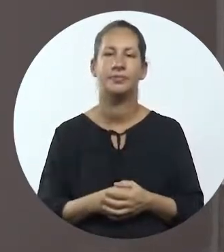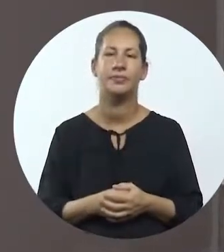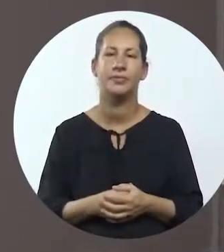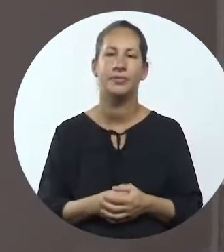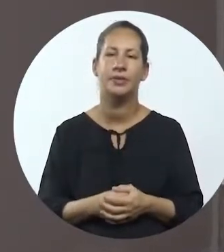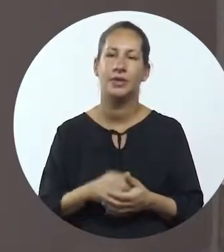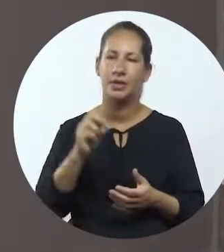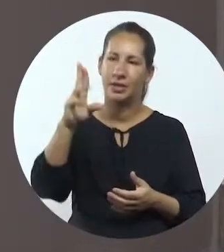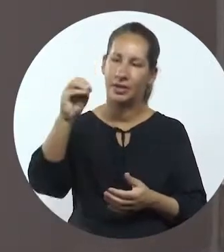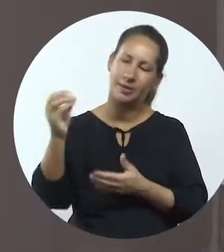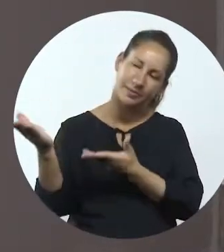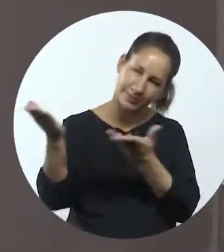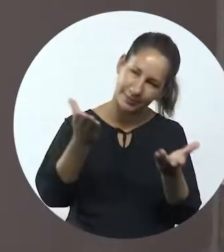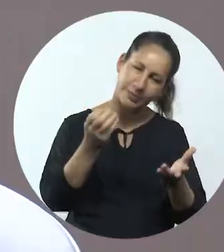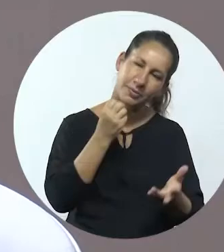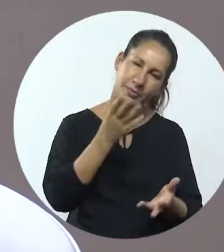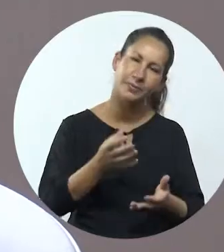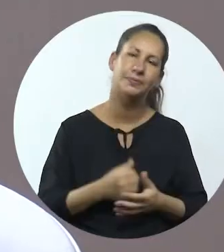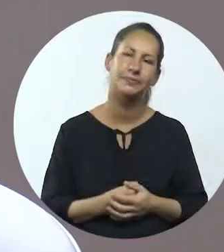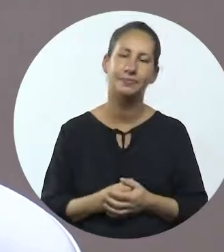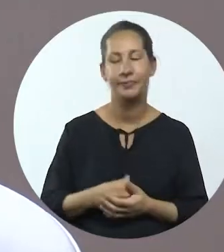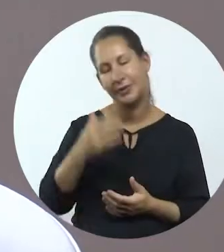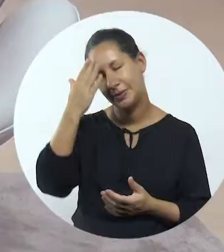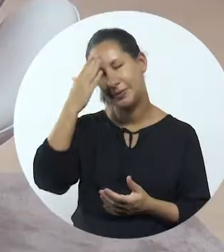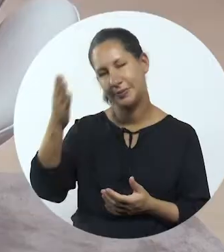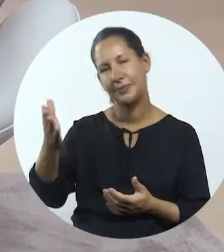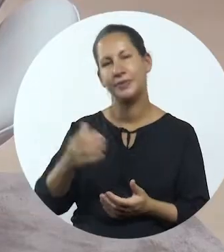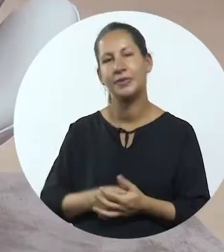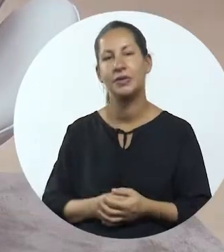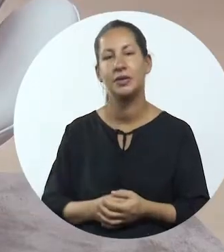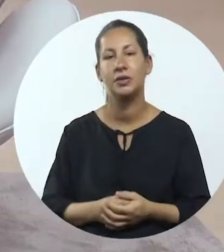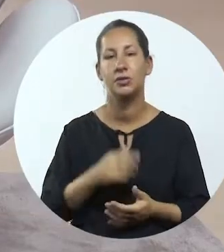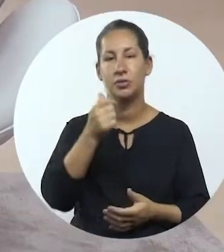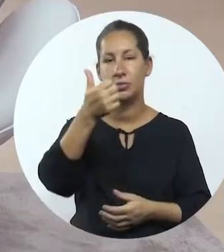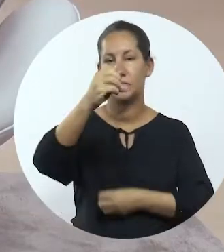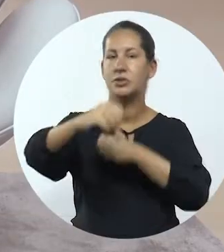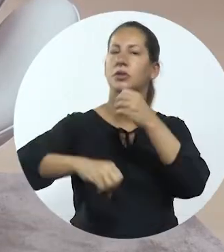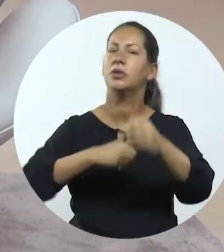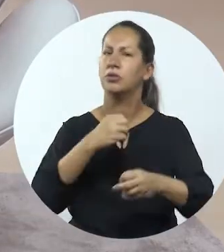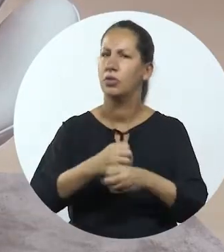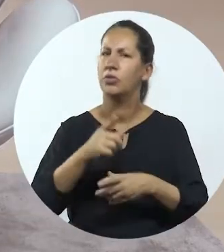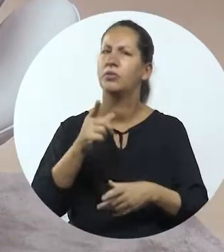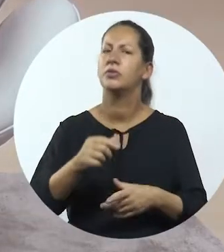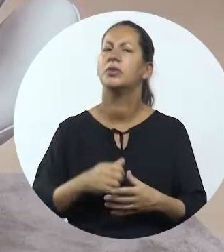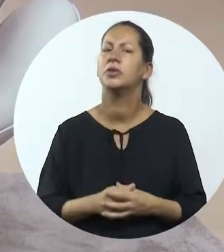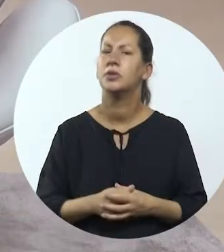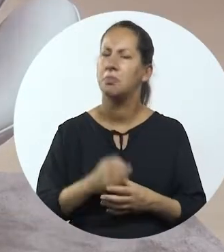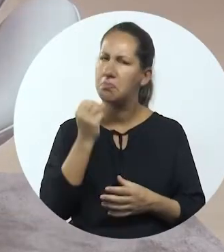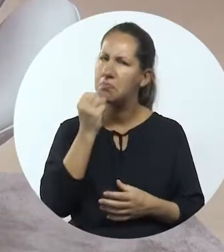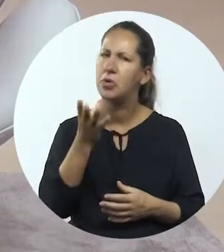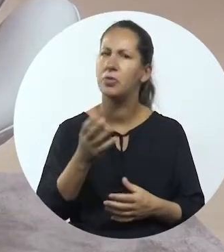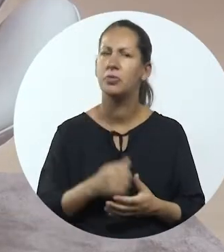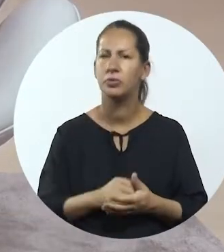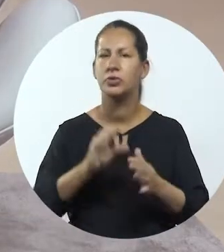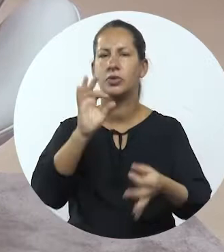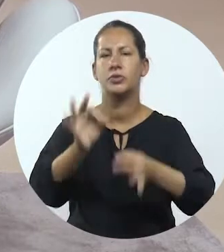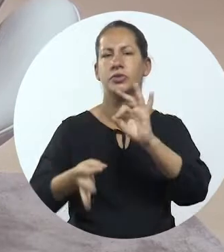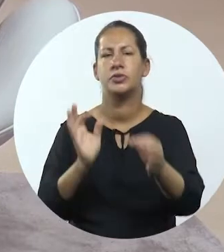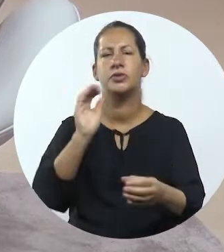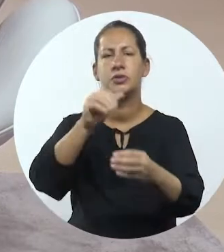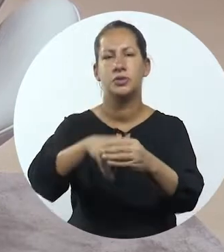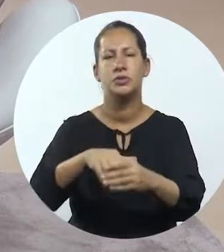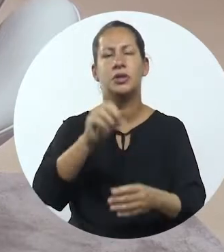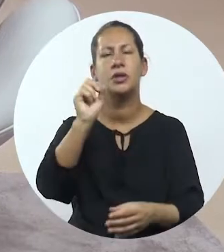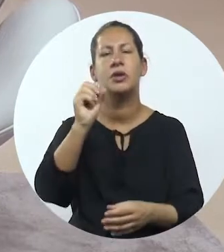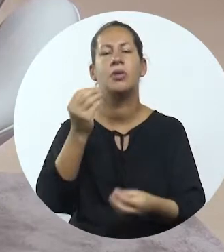Norte. Doutora Érica, seja bem-vinda. Prazer, tudo meu. 2019 foi um ano considerado de bastante sucesso para a Escola Judiciária